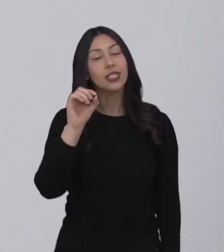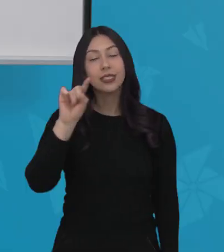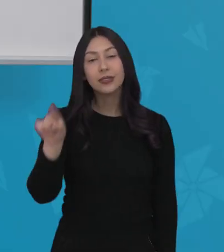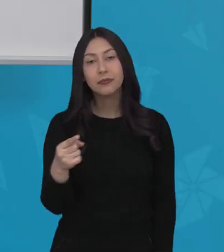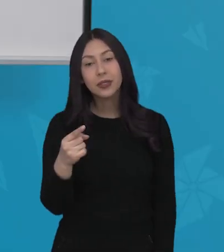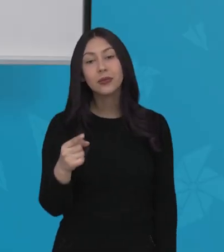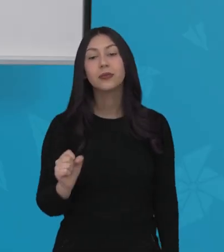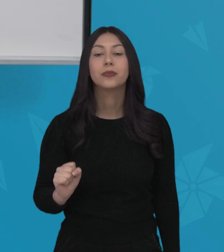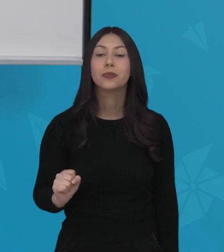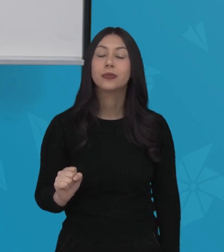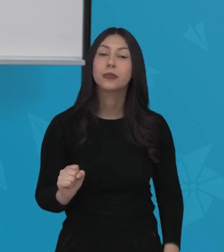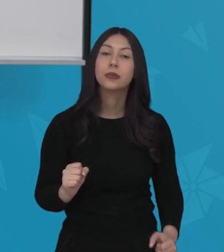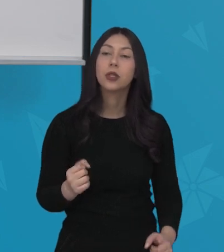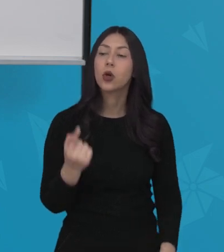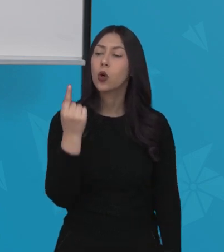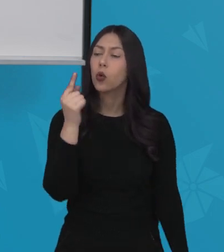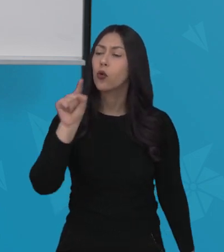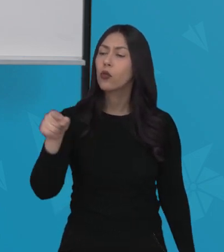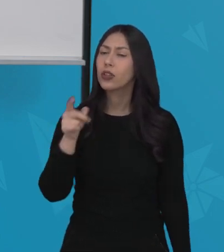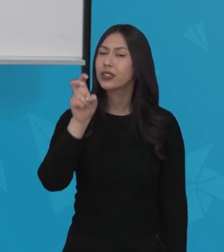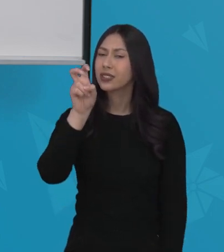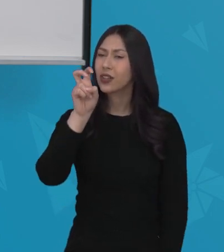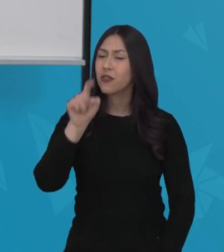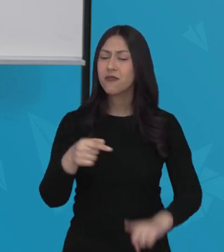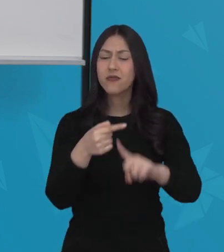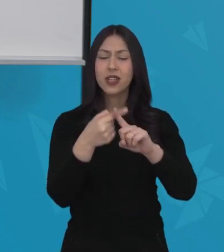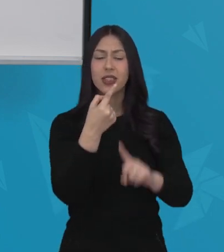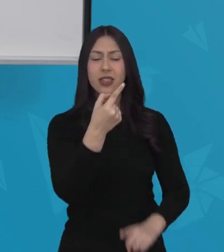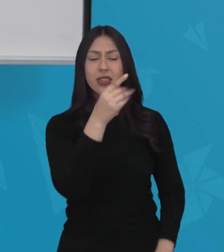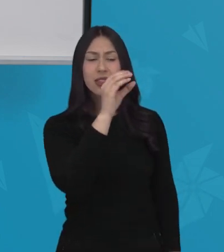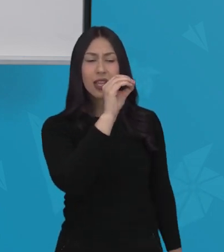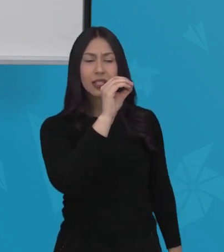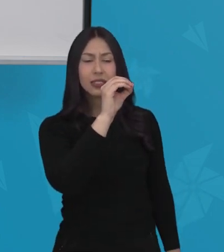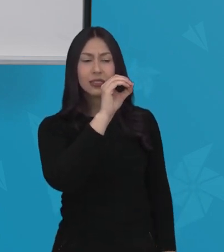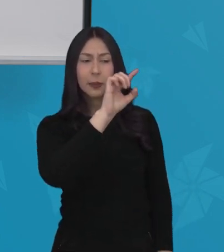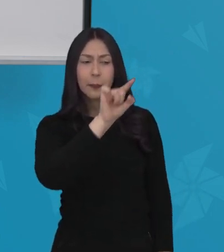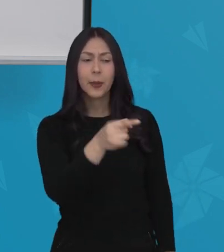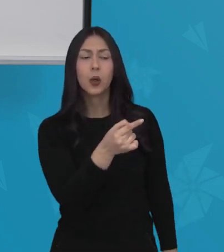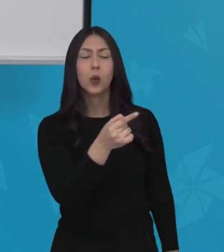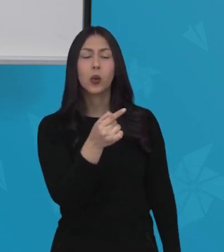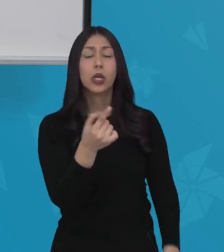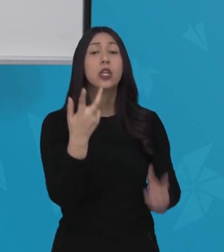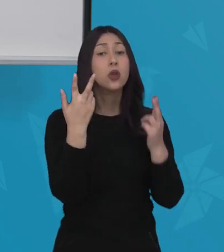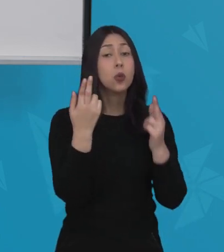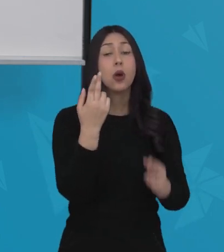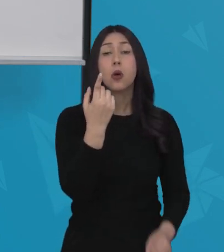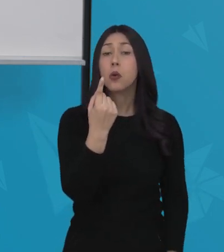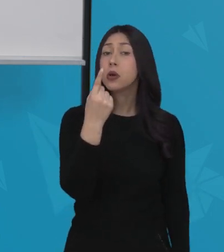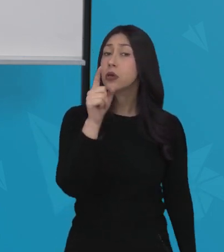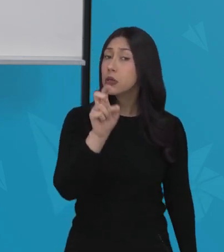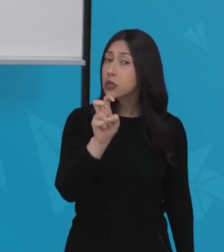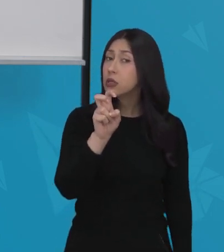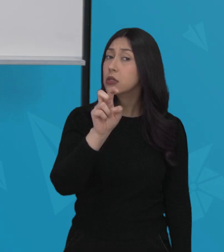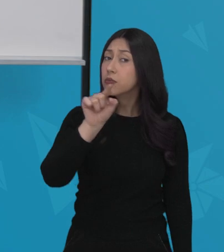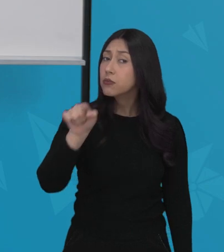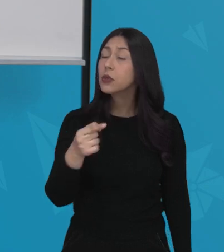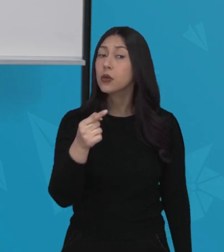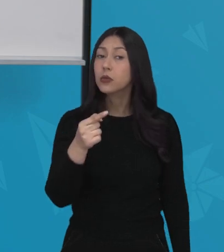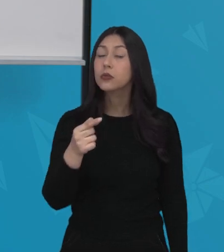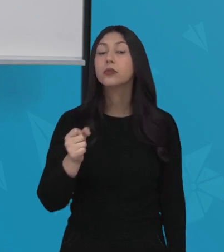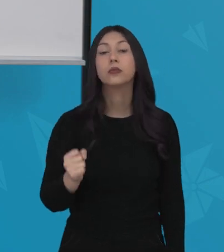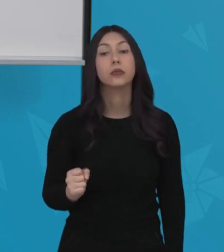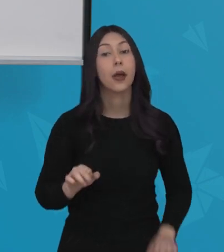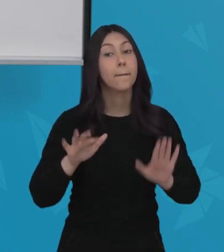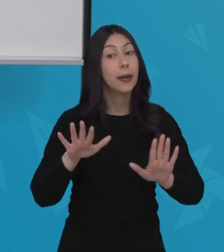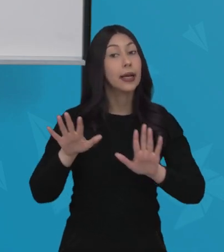10.000. 1,5 vezes 10.000 vai dar justamente esse nosso 15.000. Quando a gente olha aqui para o nosso 3 vezes 10 à terceira,